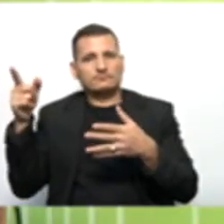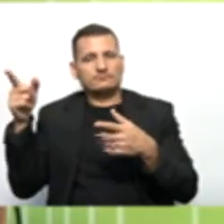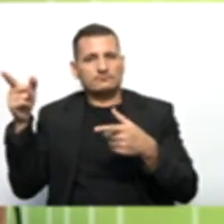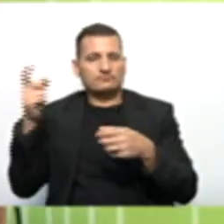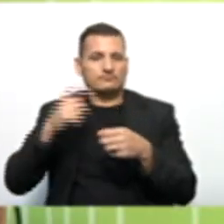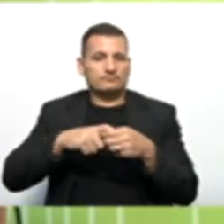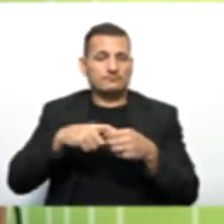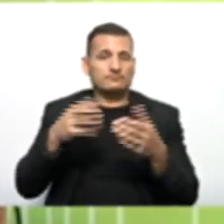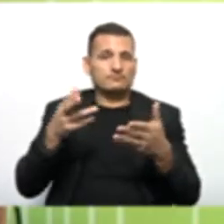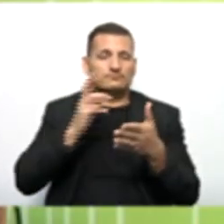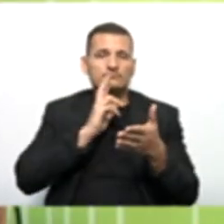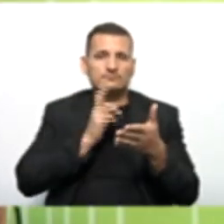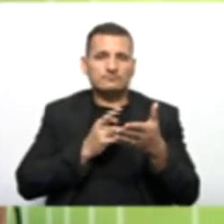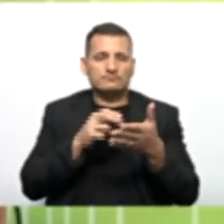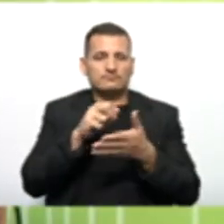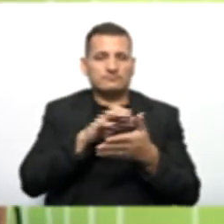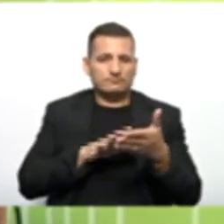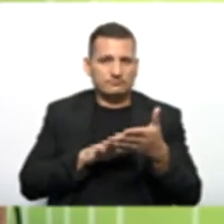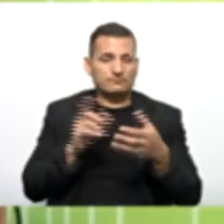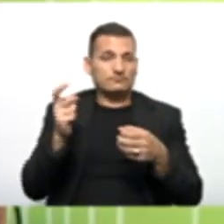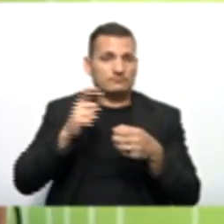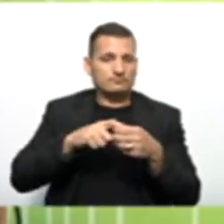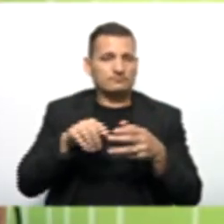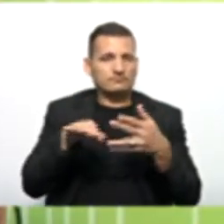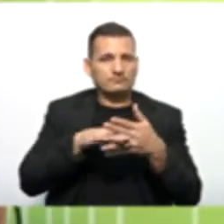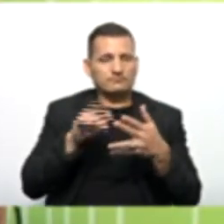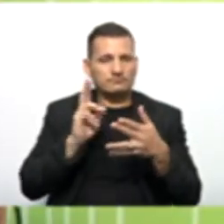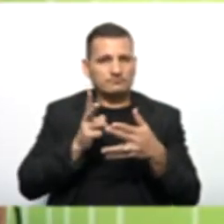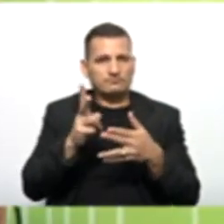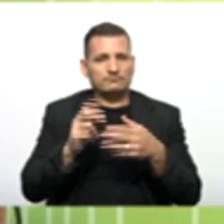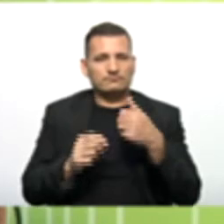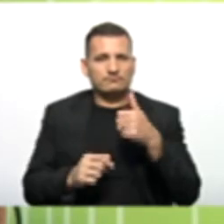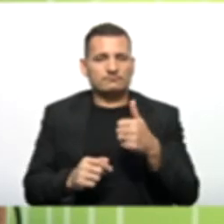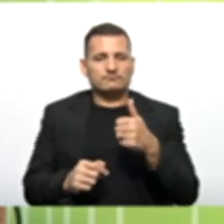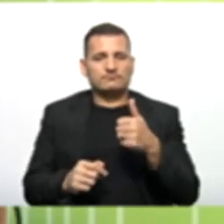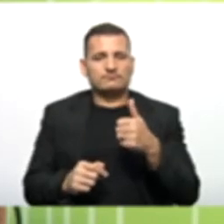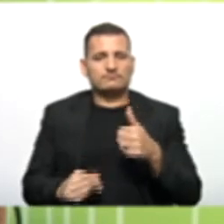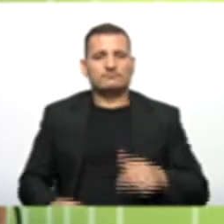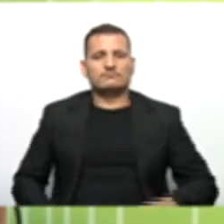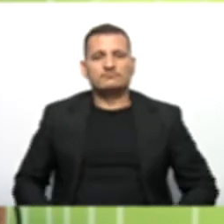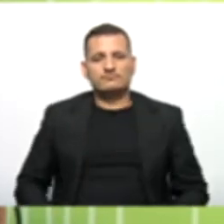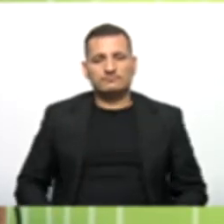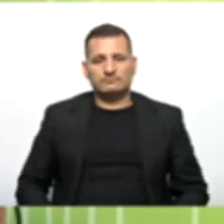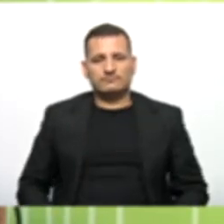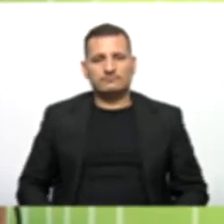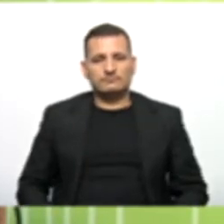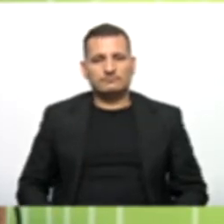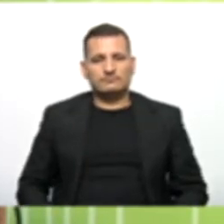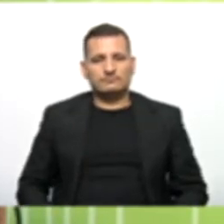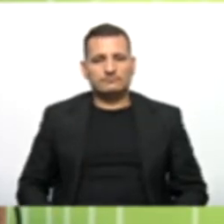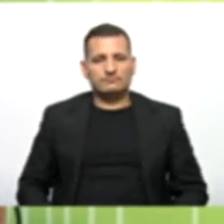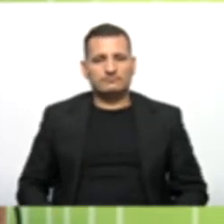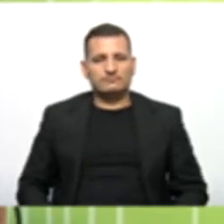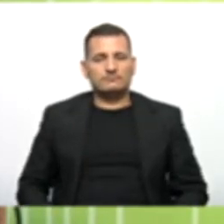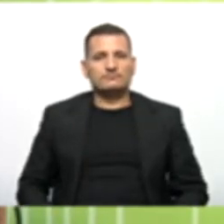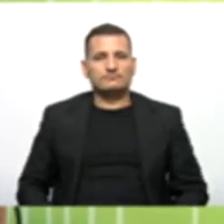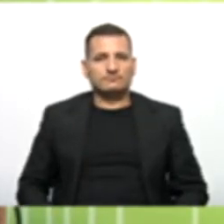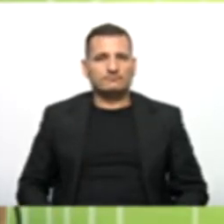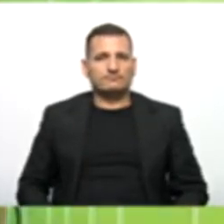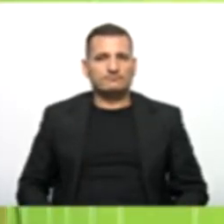a nossa atividade. Quando a gente voltar do intervalo, a gente continua aqui de onde a gente parou nos erros mais conhecidos, ok?